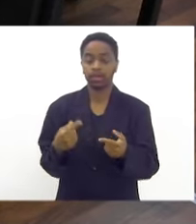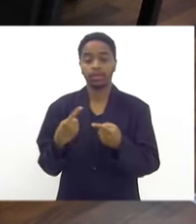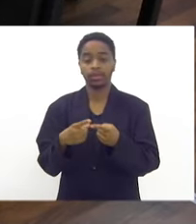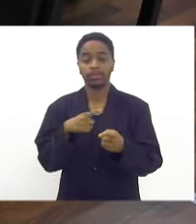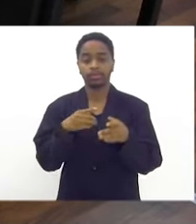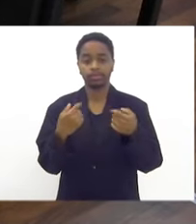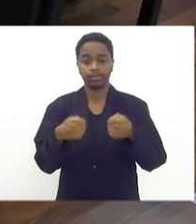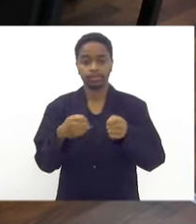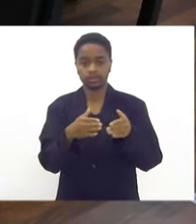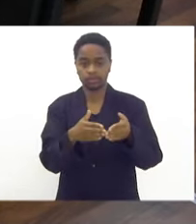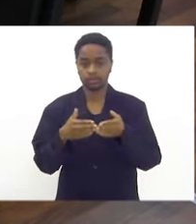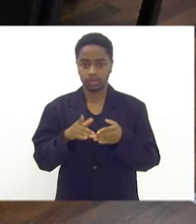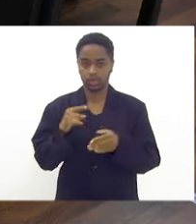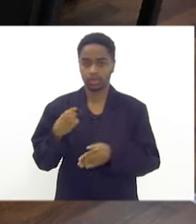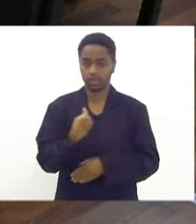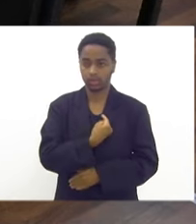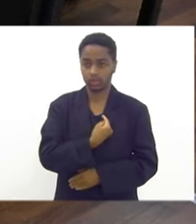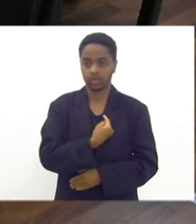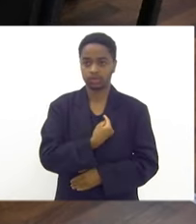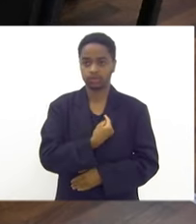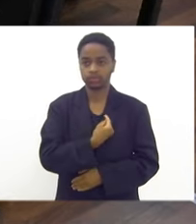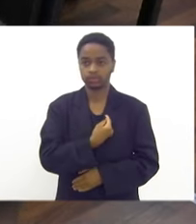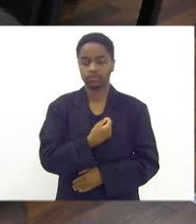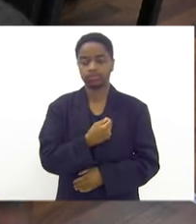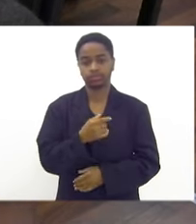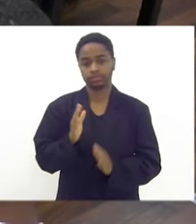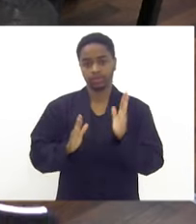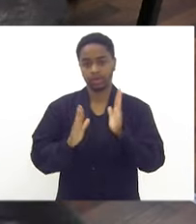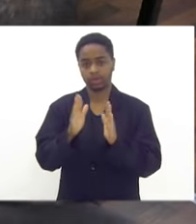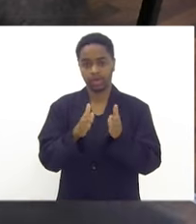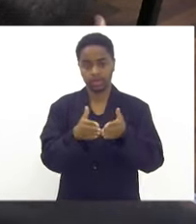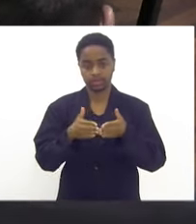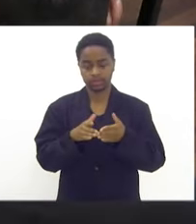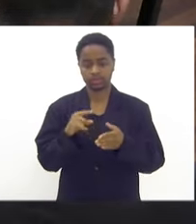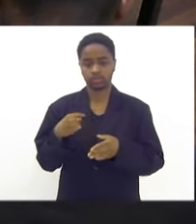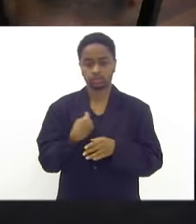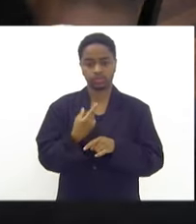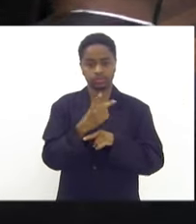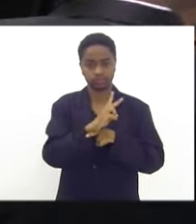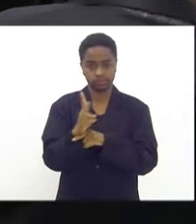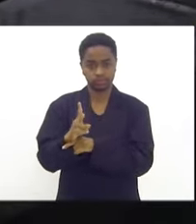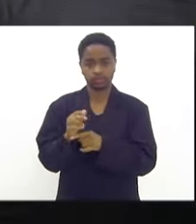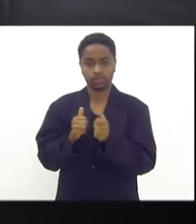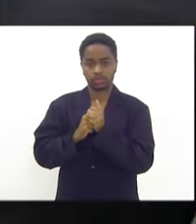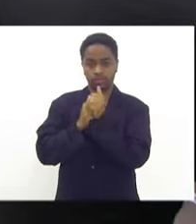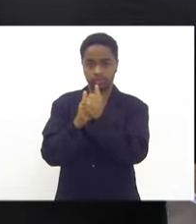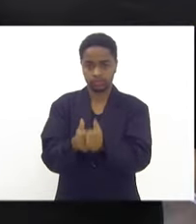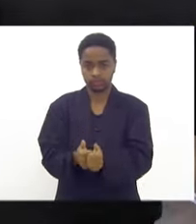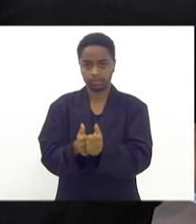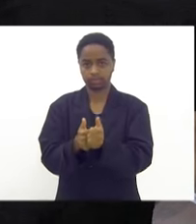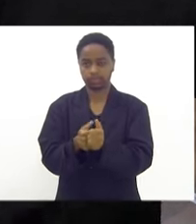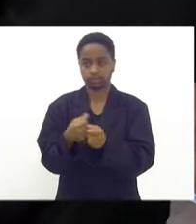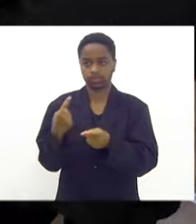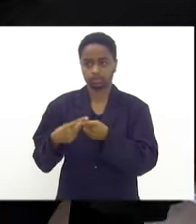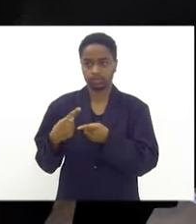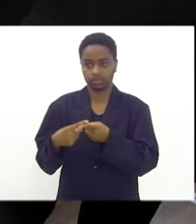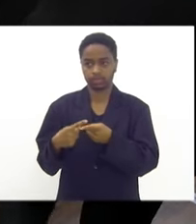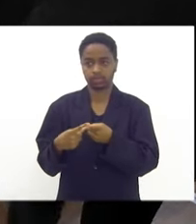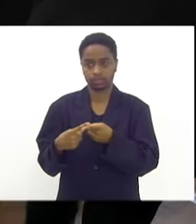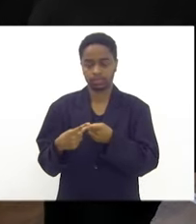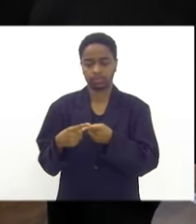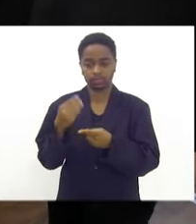fazer essa vistoria lá que a gente possa pegar a comissão até dentro do recesso a gente possa fazer essa vistoria esse acompanhamento lá porque a gente tem que buscar uma